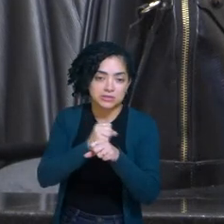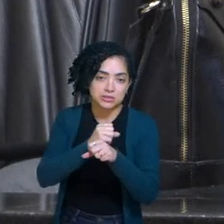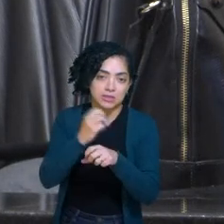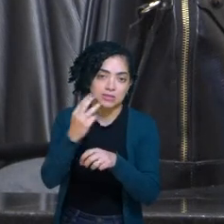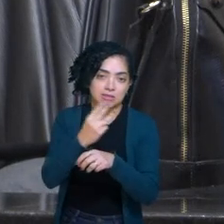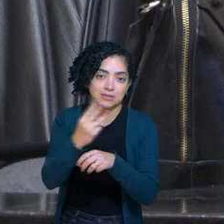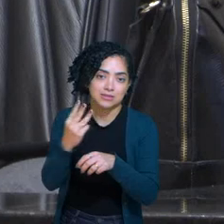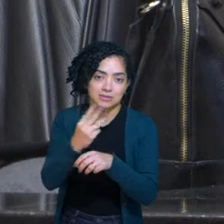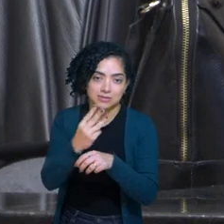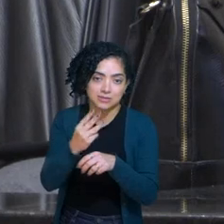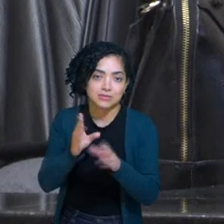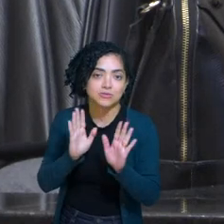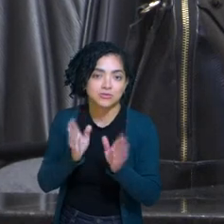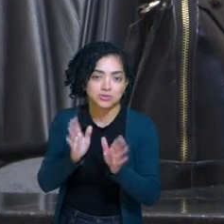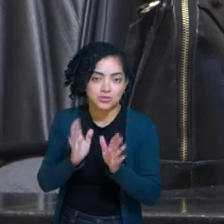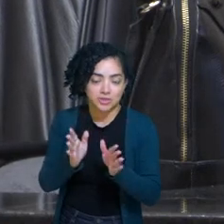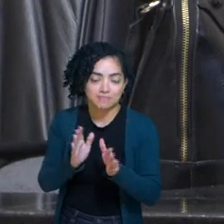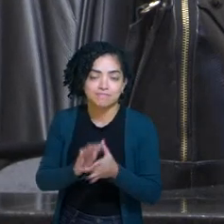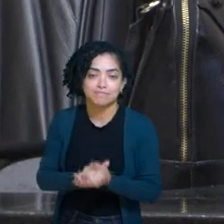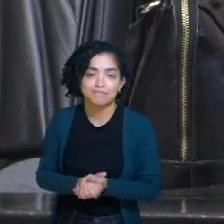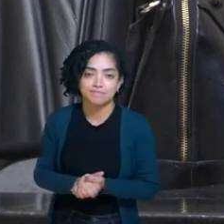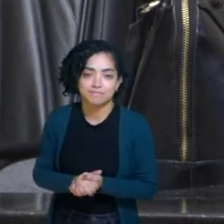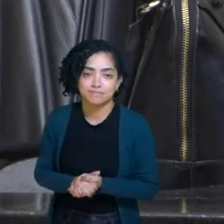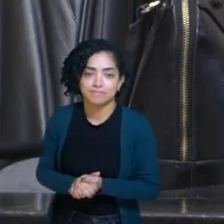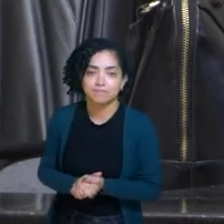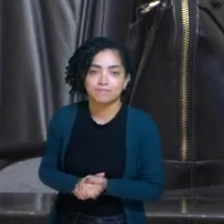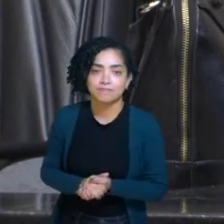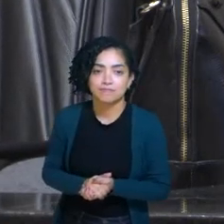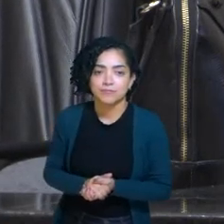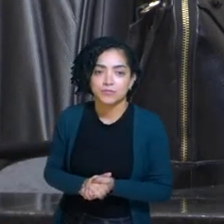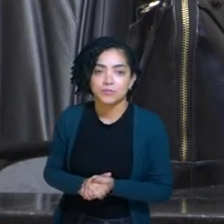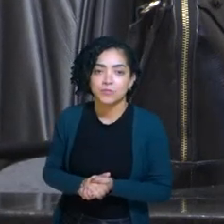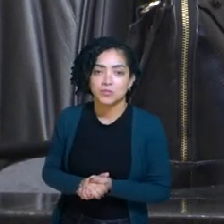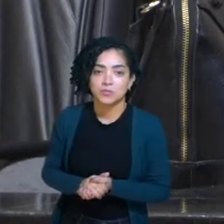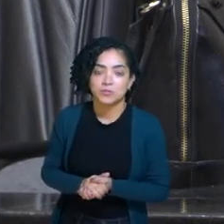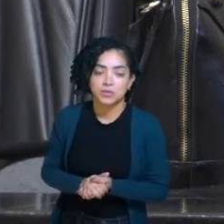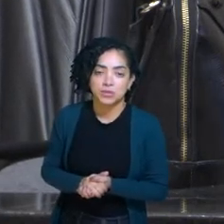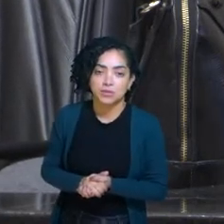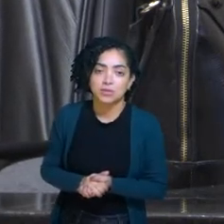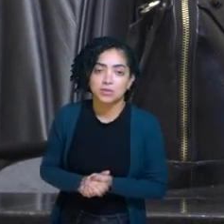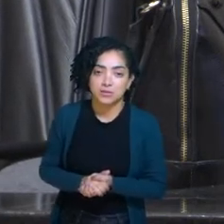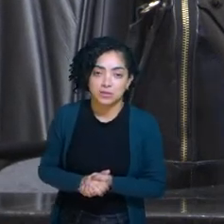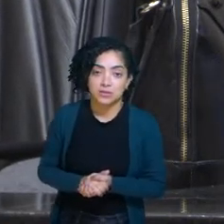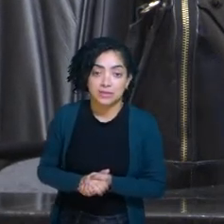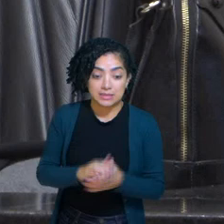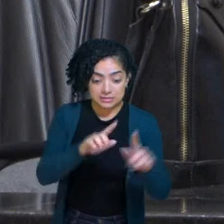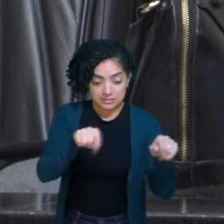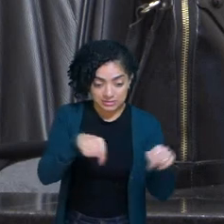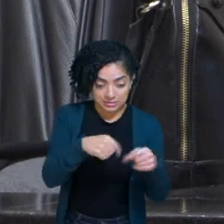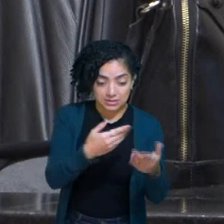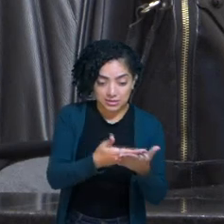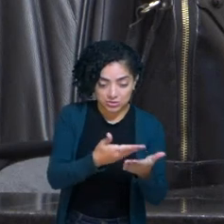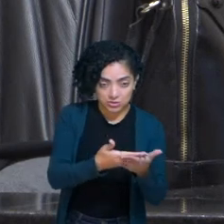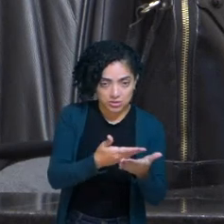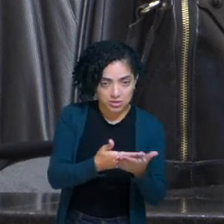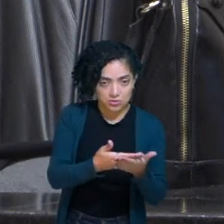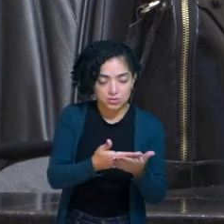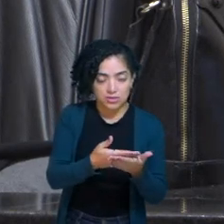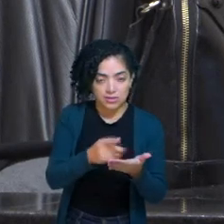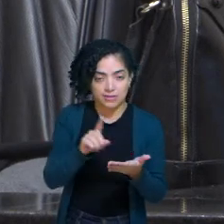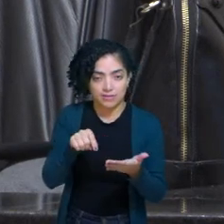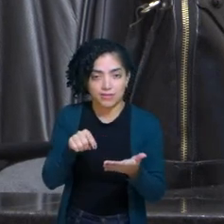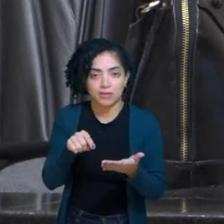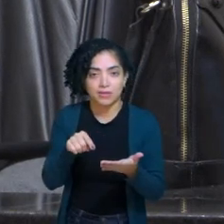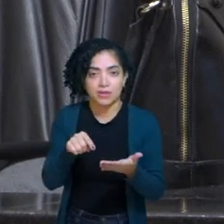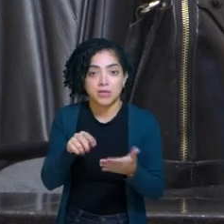anos uau uau né e de sala de aula hein não é de ouvir falar não eu tô em sala de